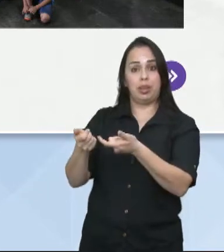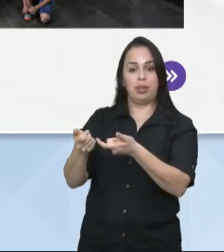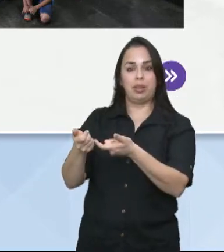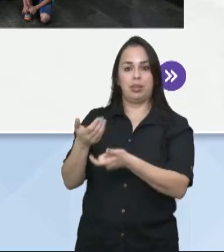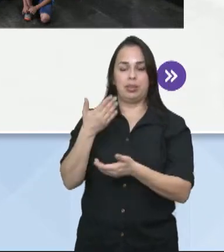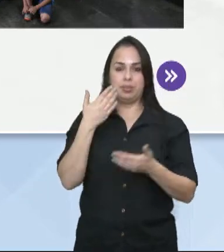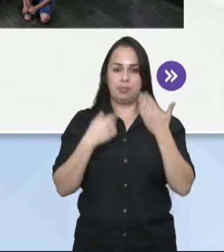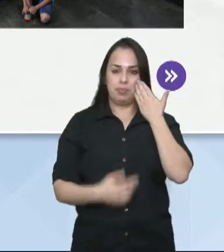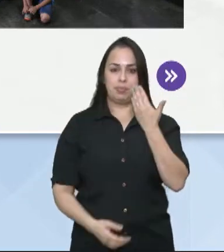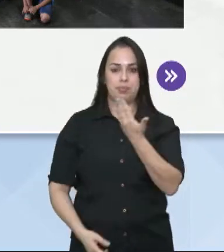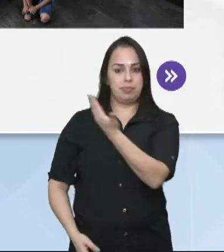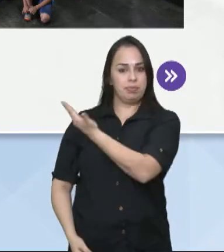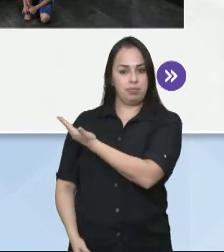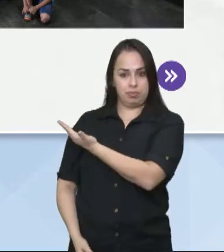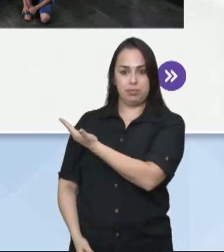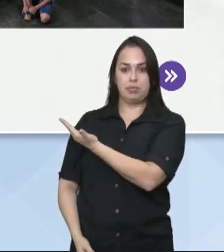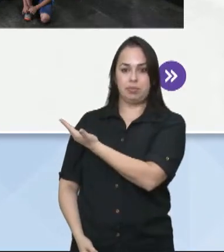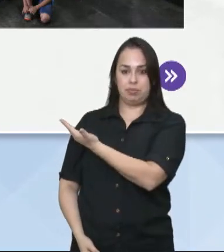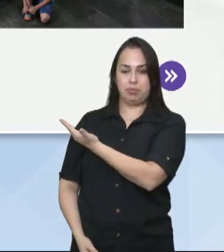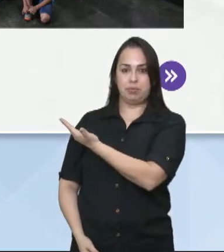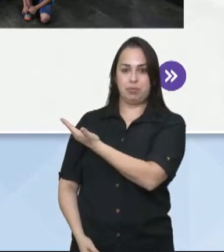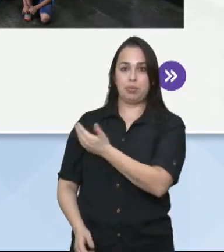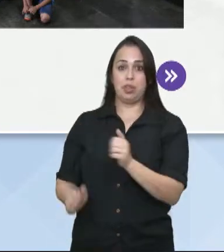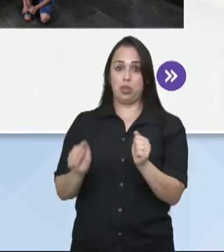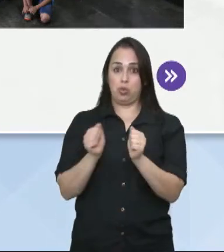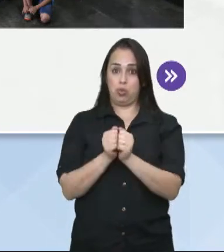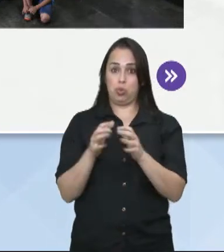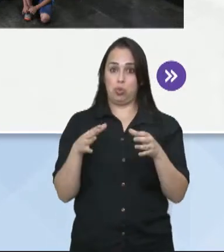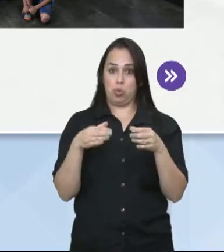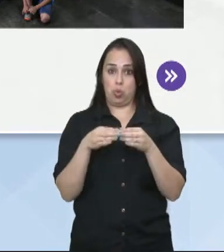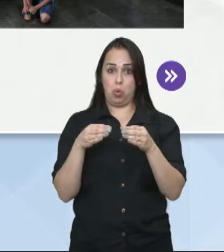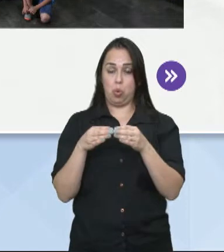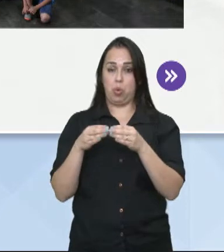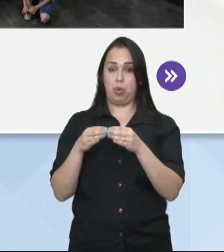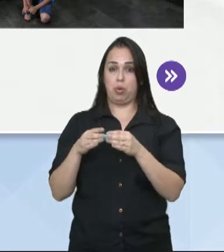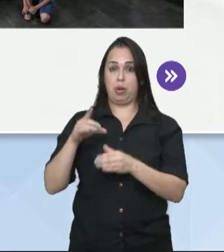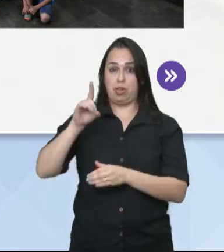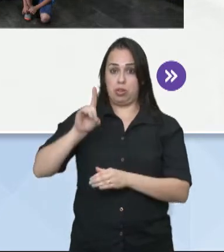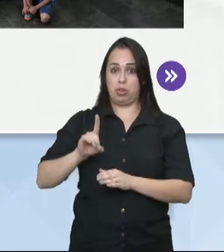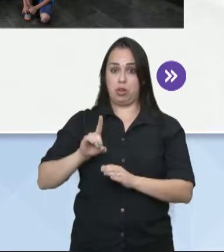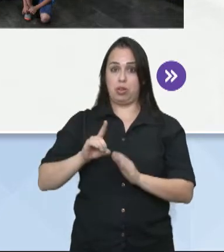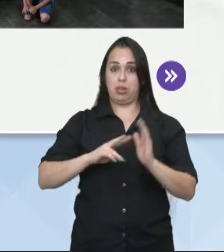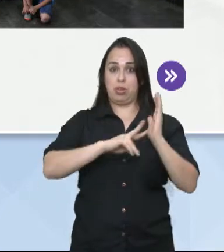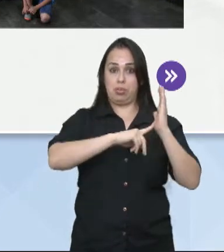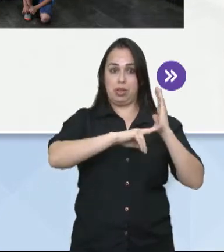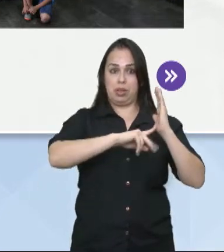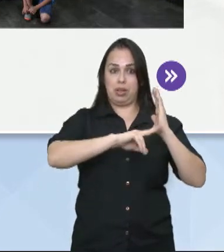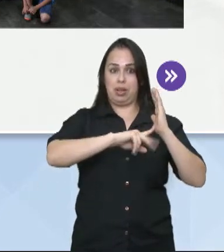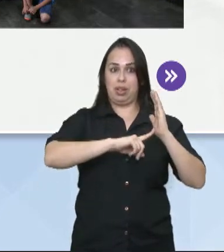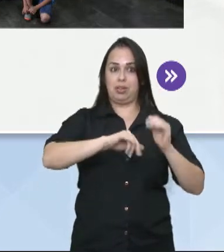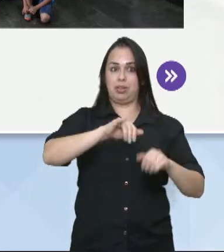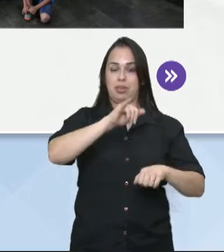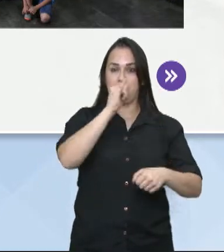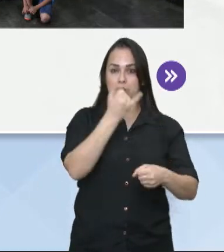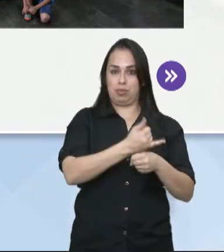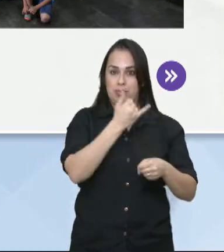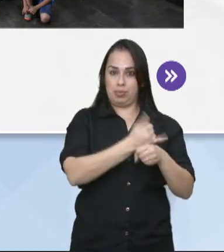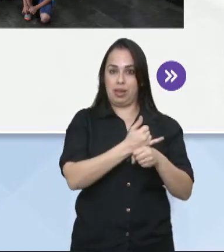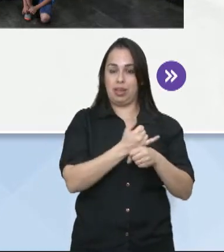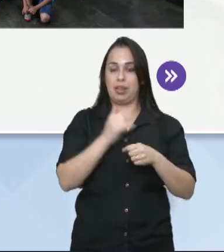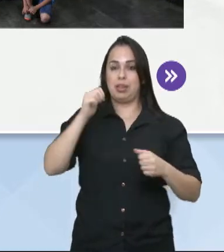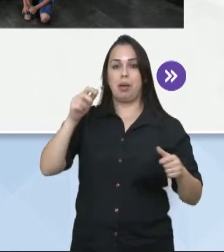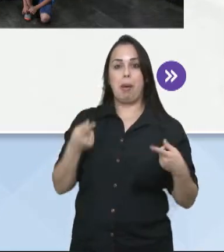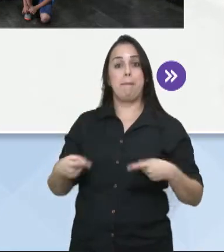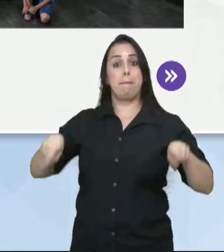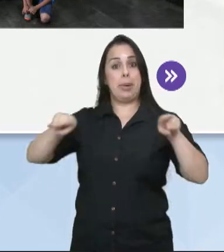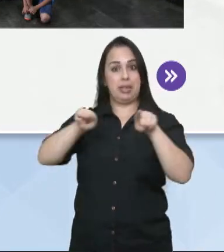esta foto aqui, com a diretoria do Sindicato dos Metalúrgicos, que tem uma parceria com a ONG. A foto